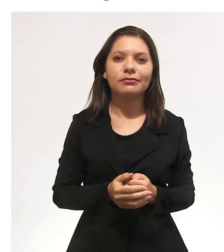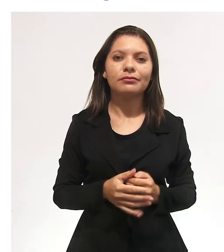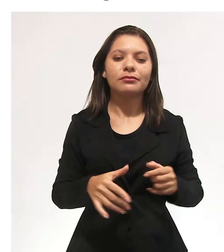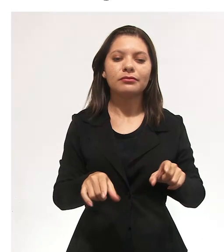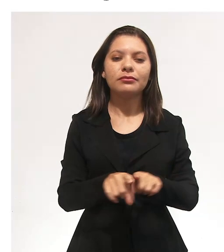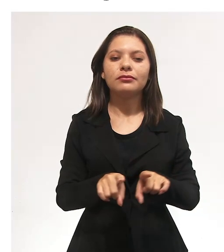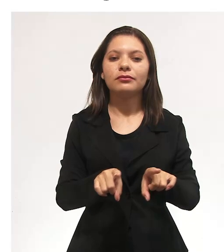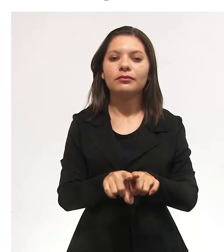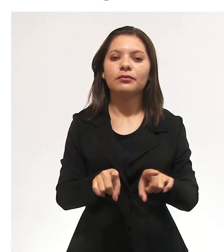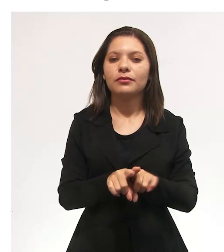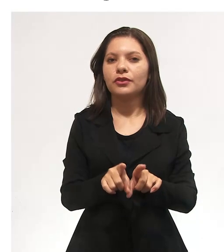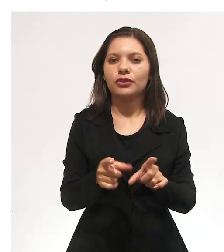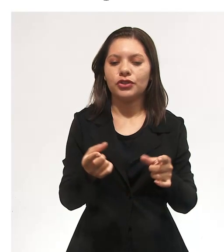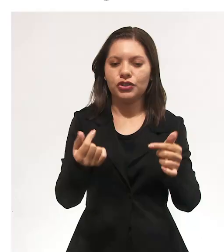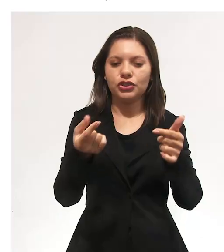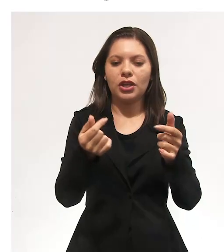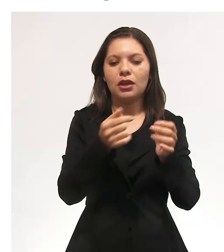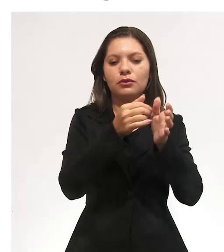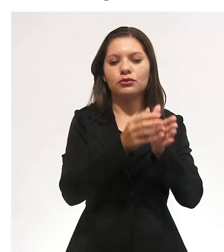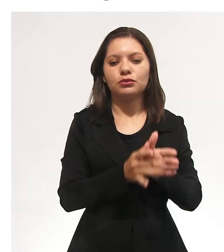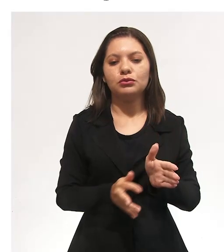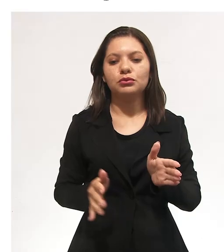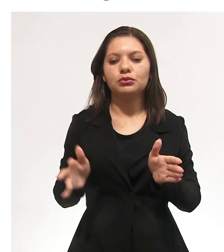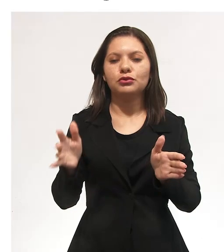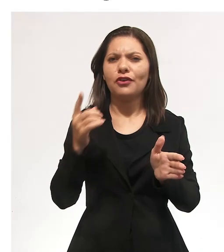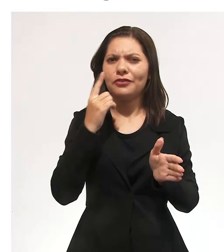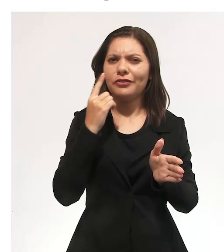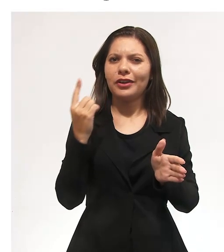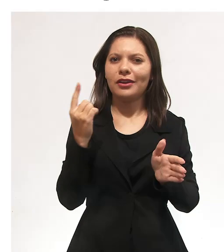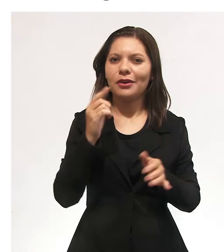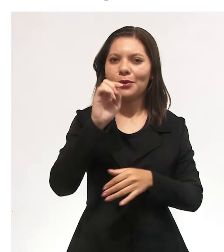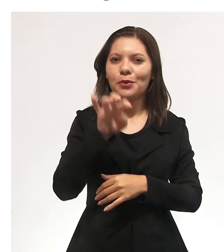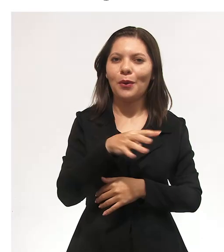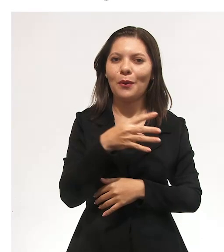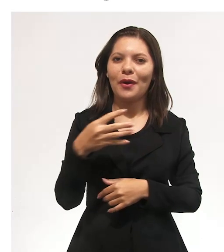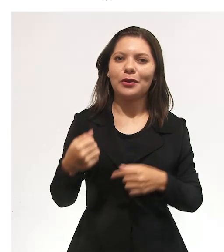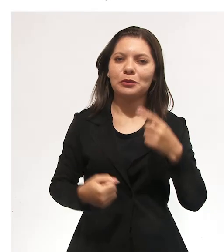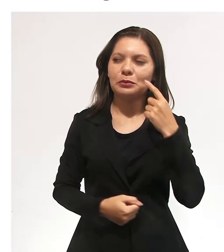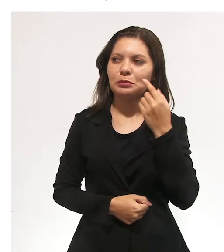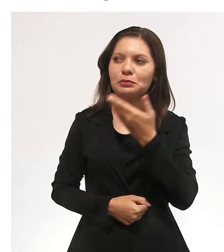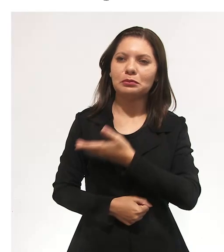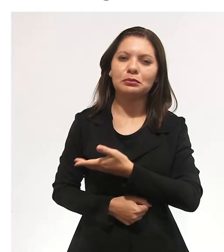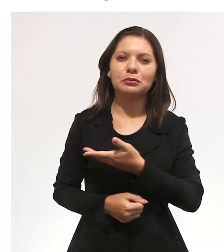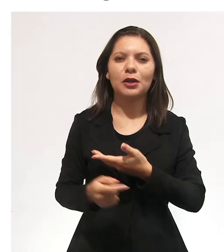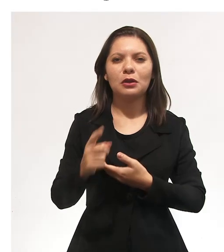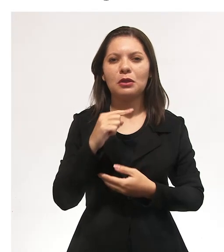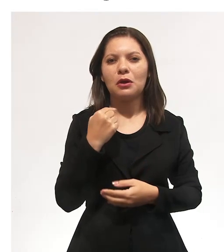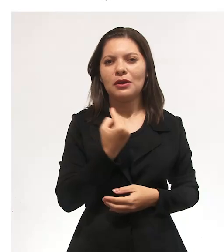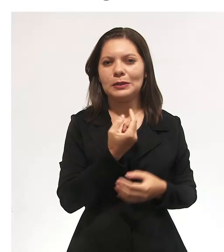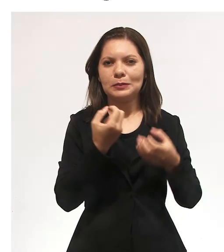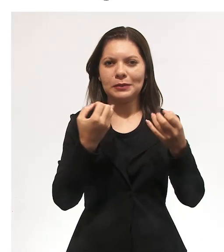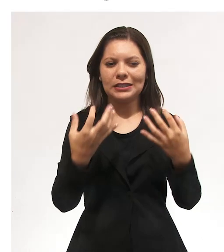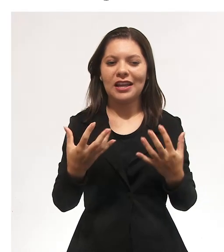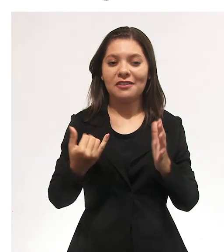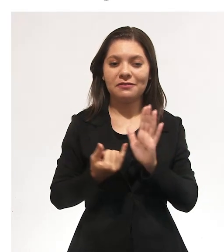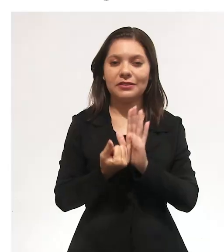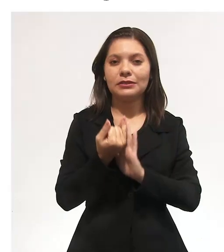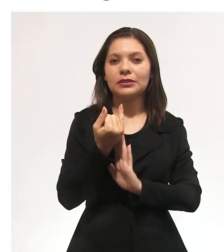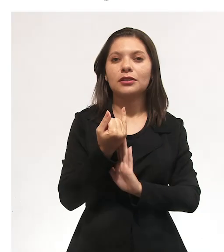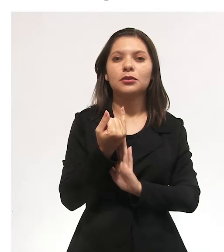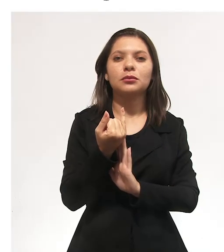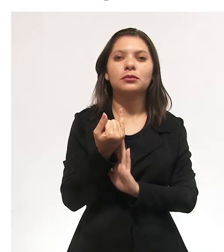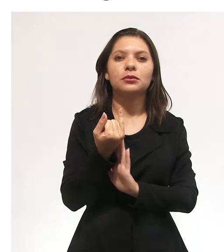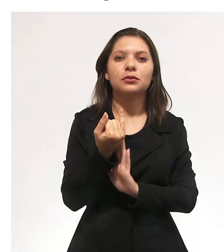dinheiro no tempo, observe esse quadro que, quando a gente fala sobre a inflação, logo